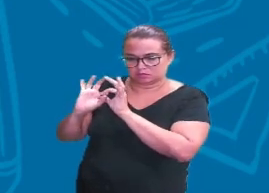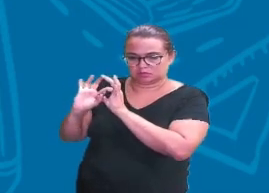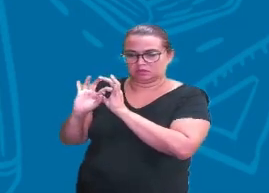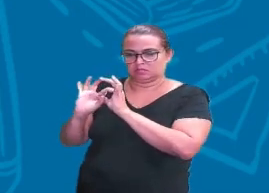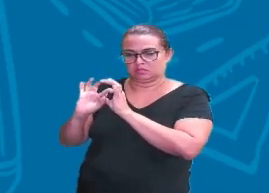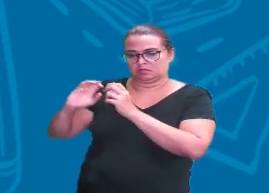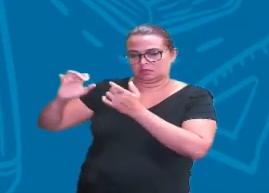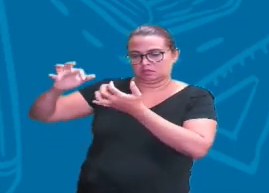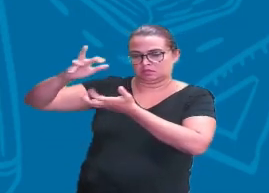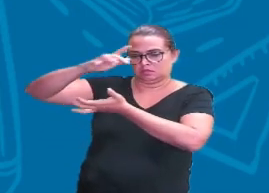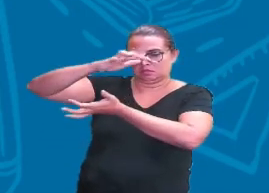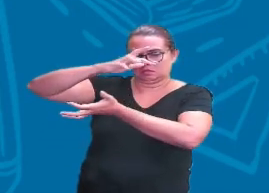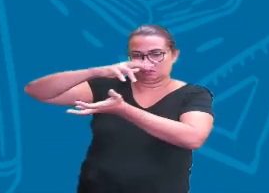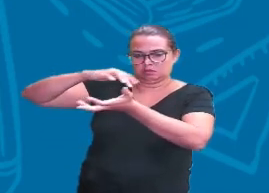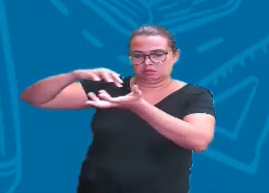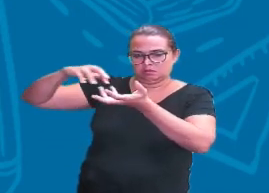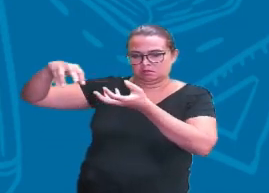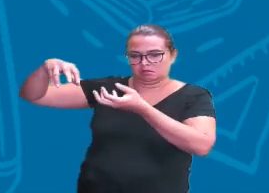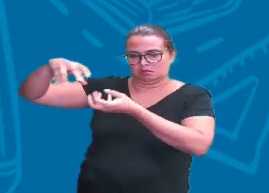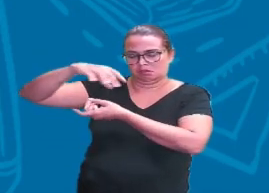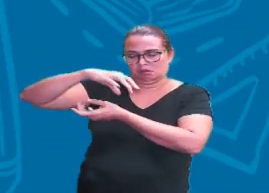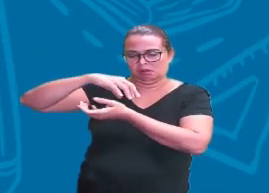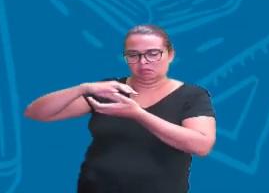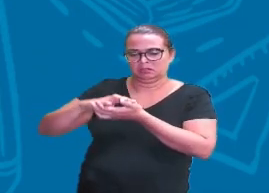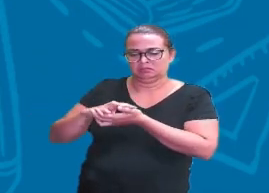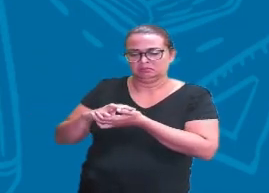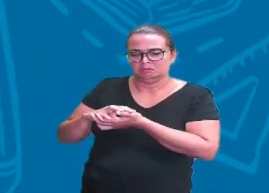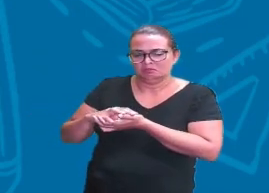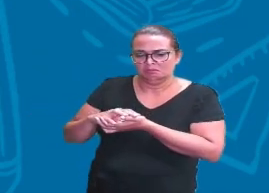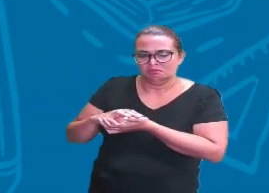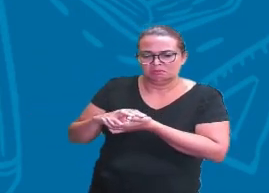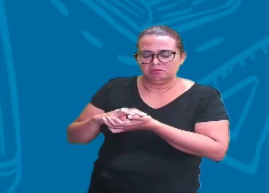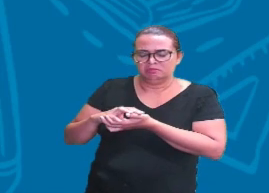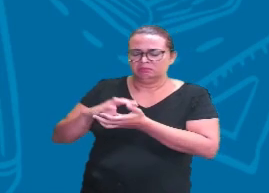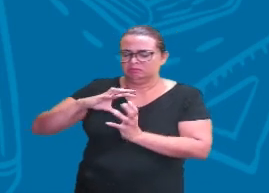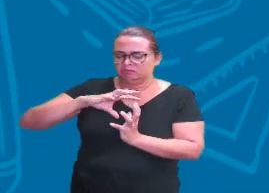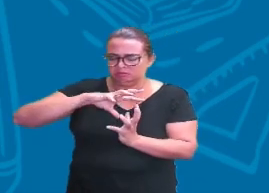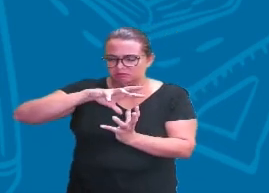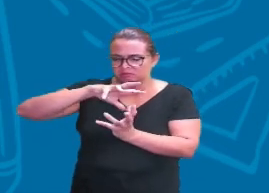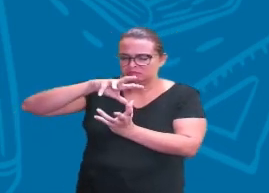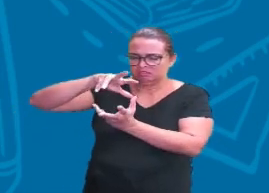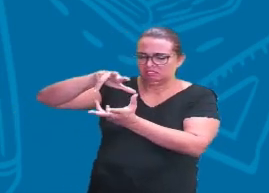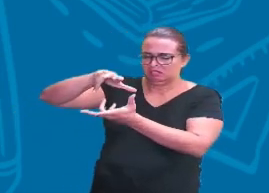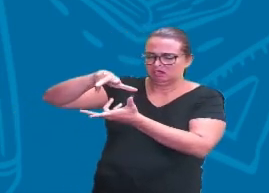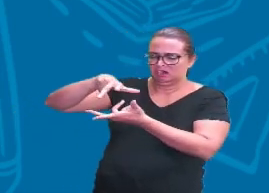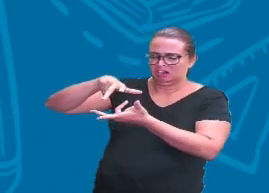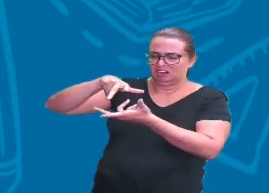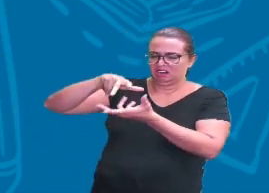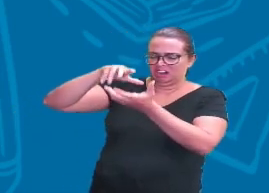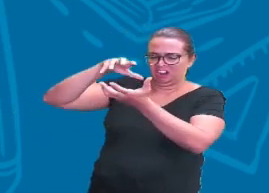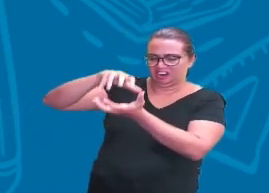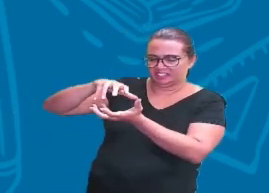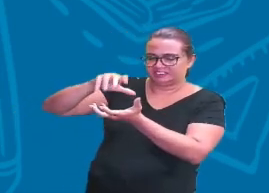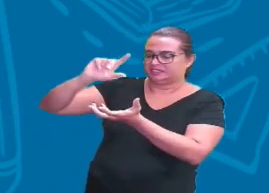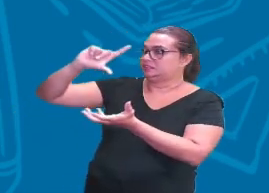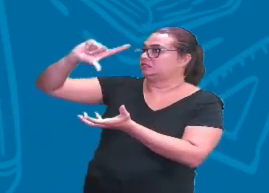no nosso sistema solar. Então, a Terra atrai a Lua, como a Lua também atrai a